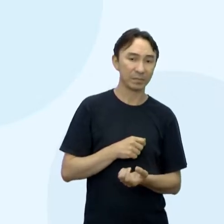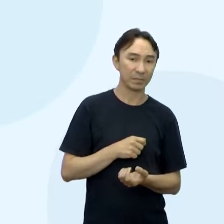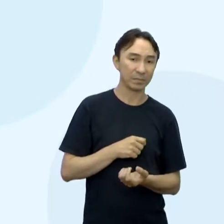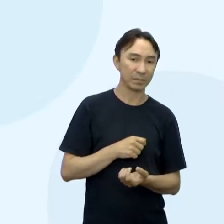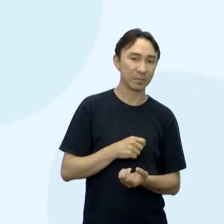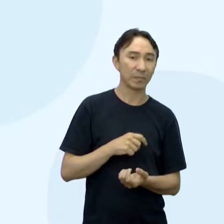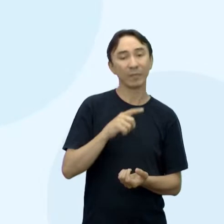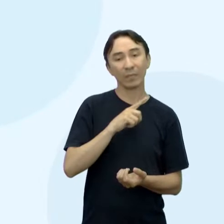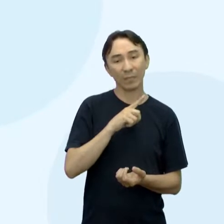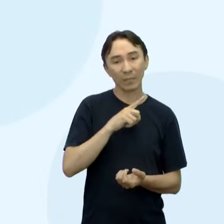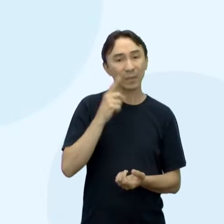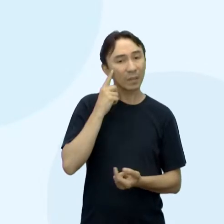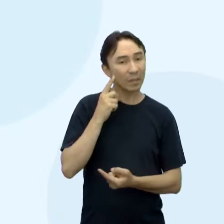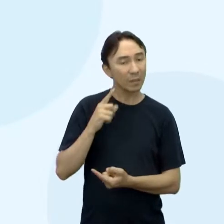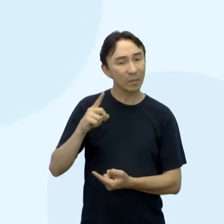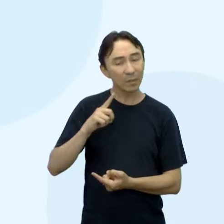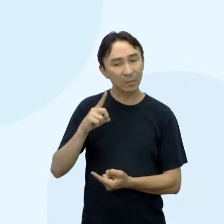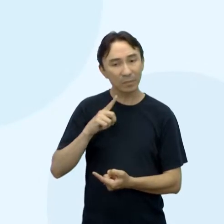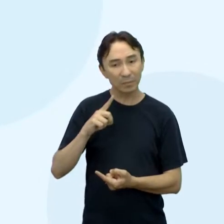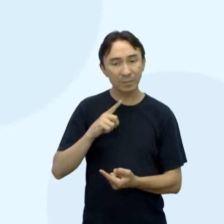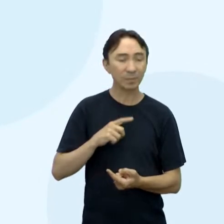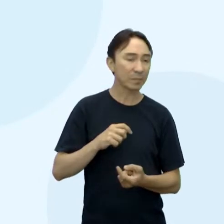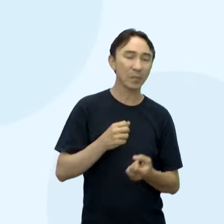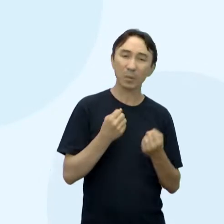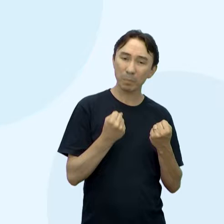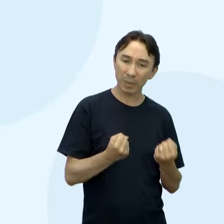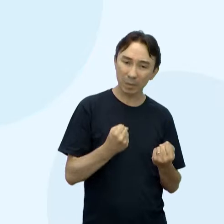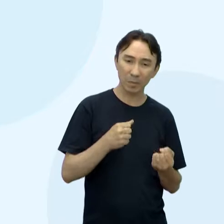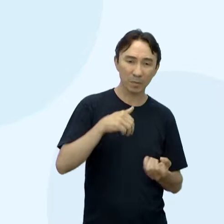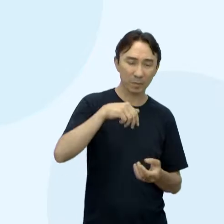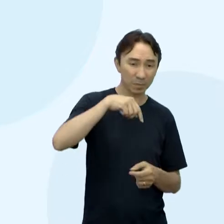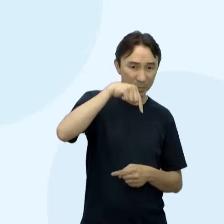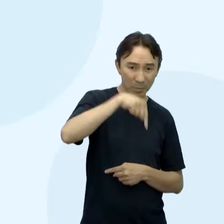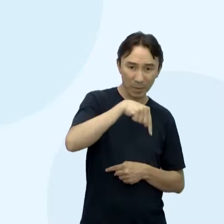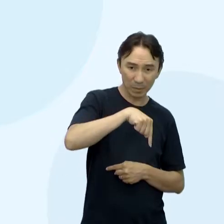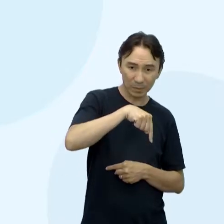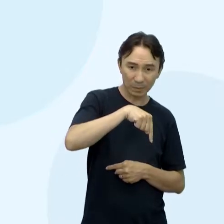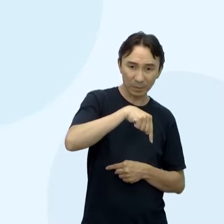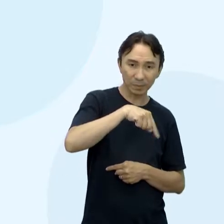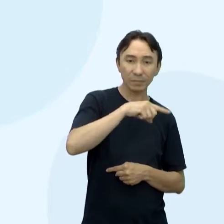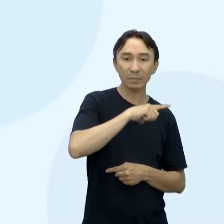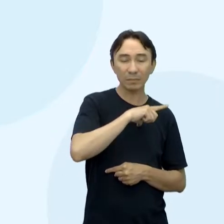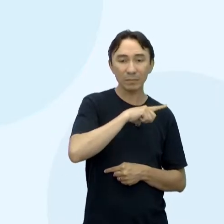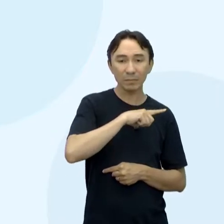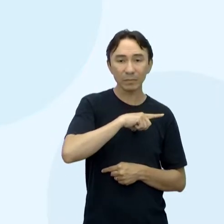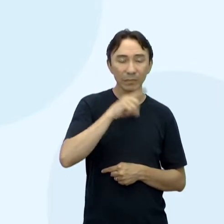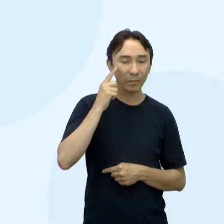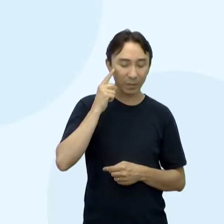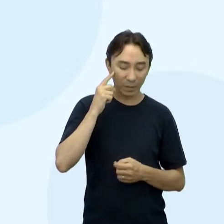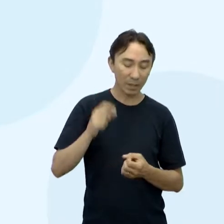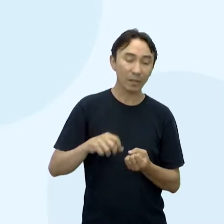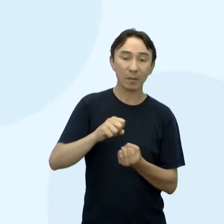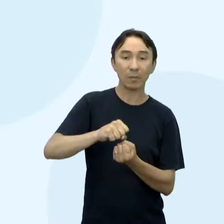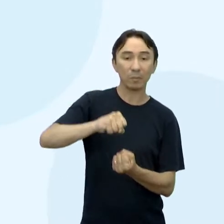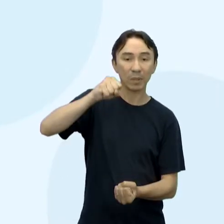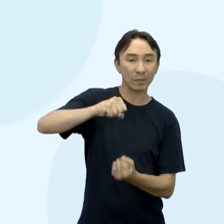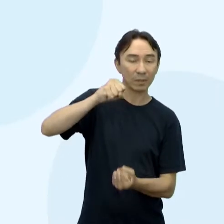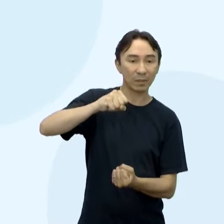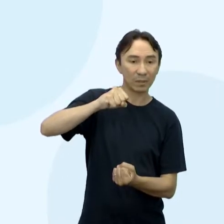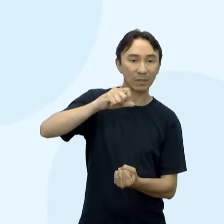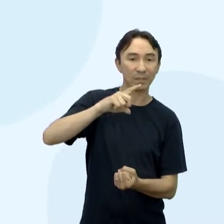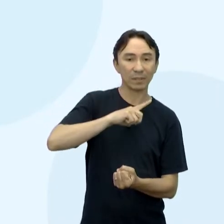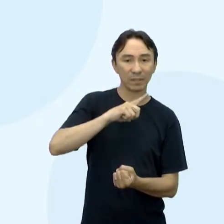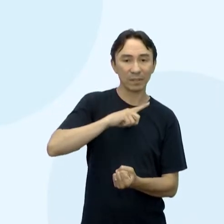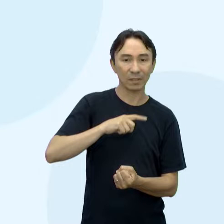um pezinho aqui, ó. Então, um peso para baixo. E aqui tem a força elástica, né? O Fx aqui,